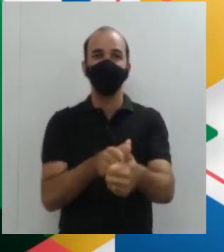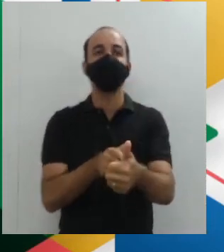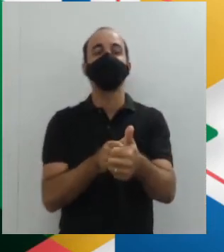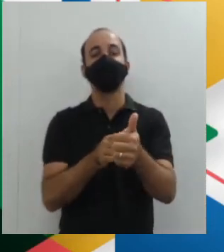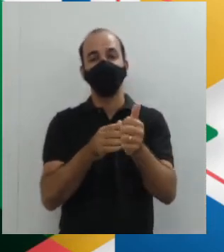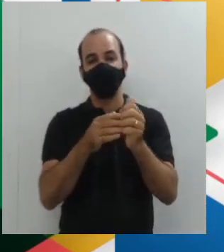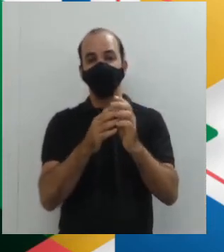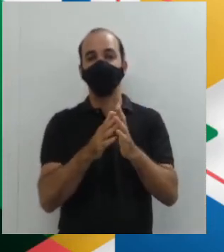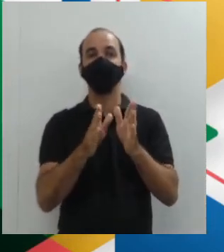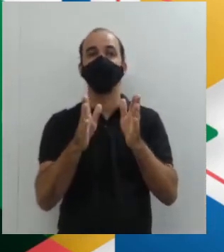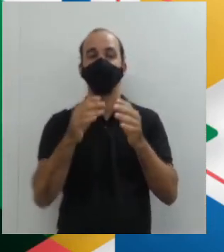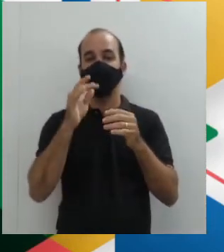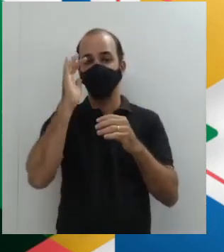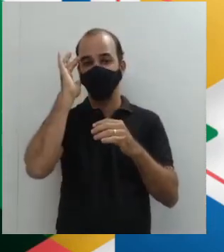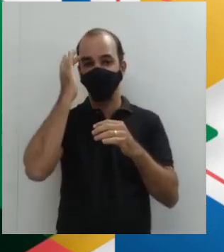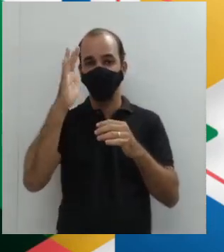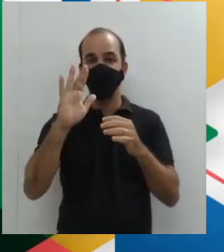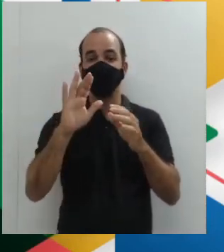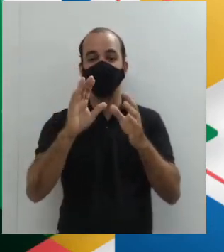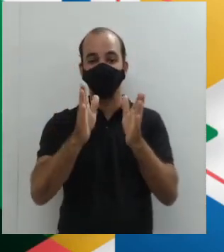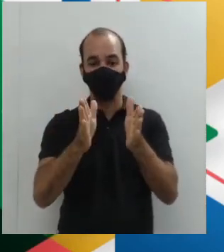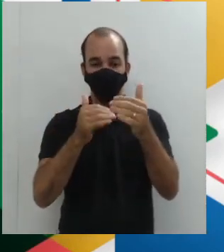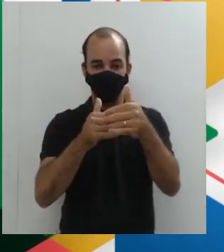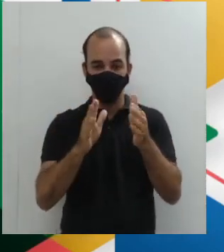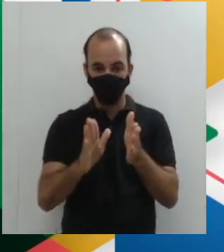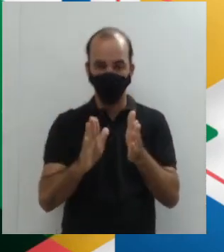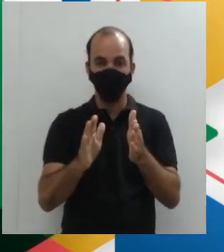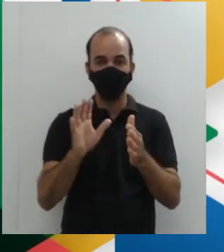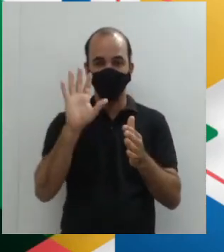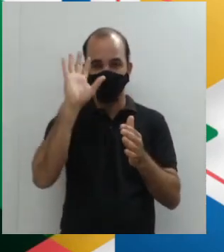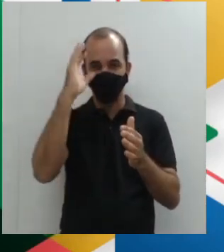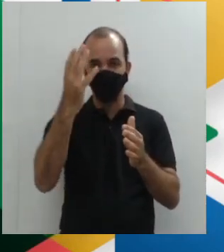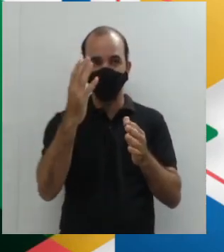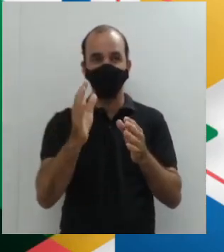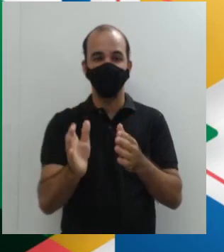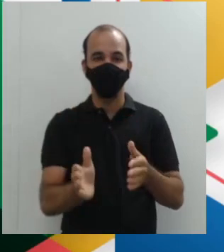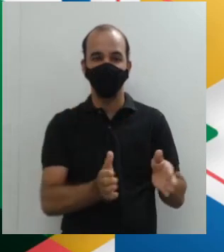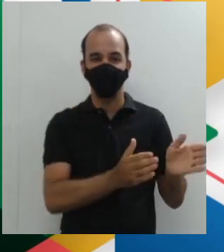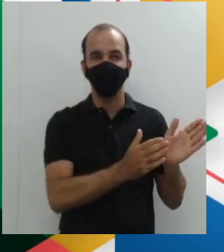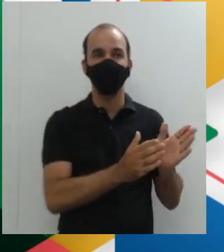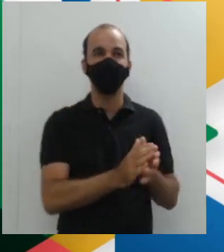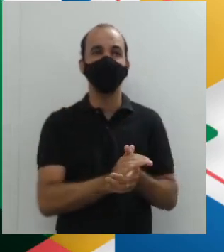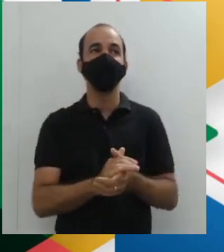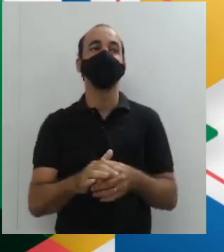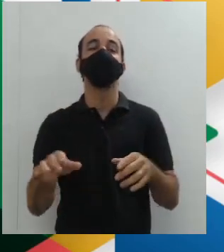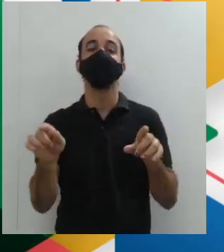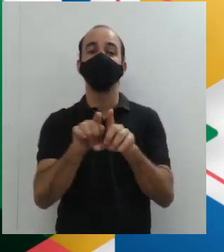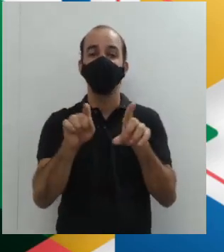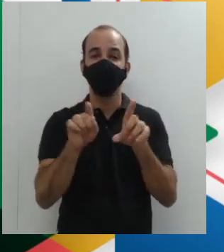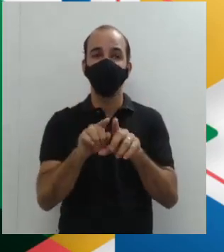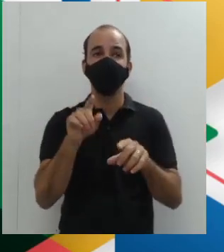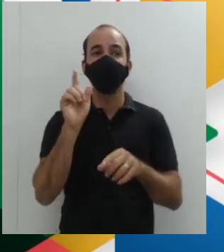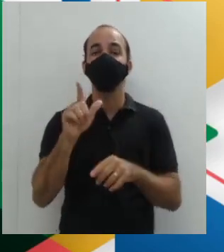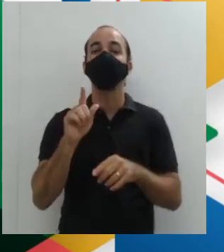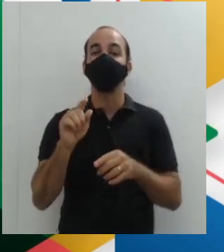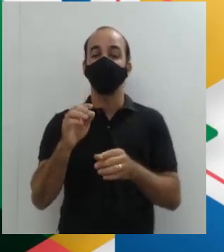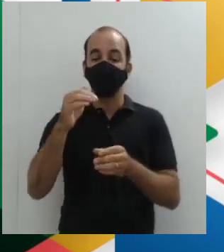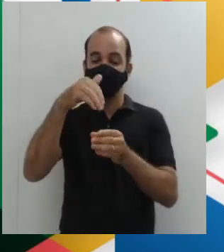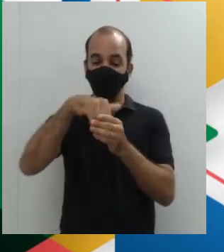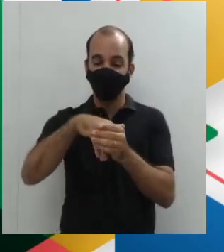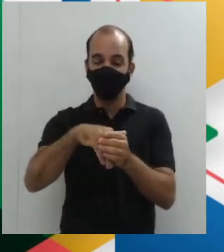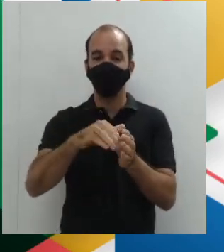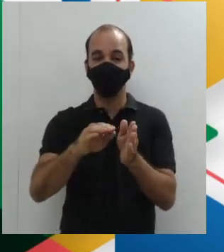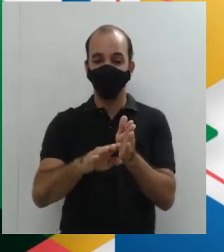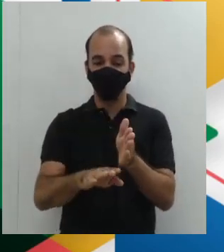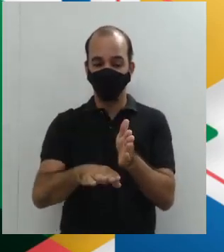tá certo? E para a gente encerrar essa primeira parte agora, olha que legal. Eu vou sempre pensar agora no volume do cubo. Olha,